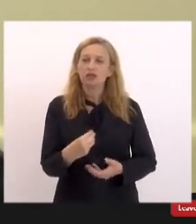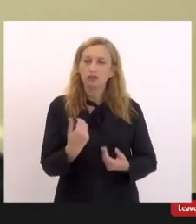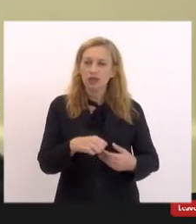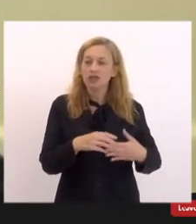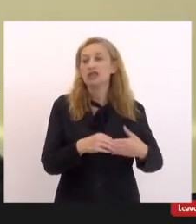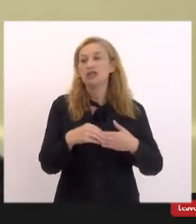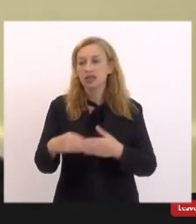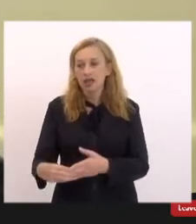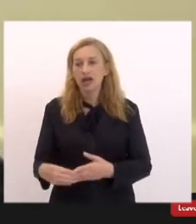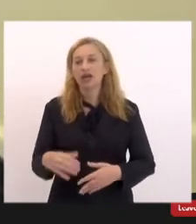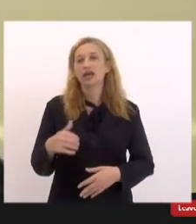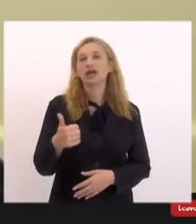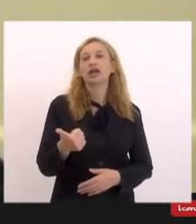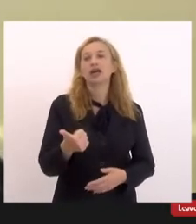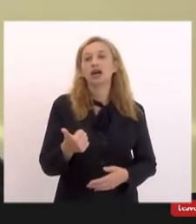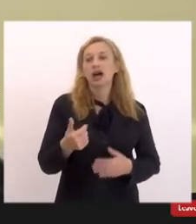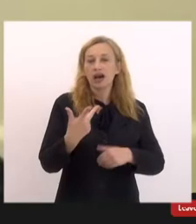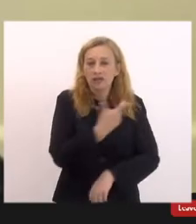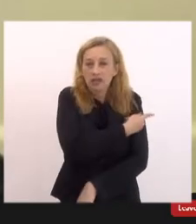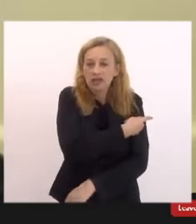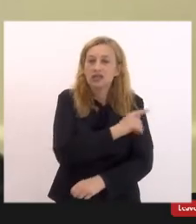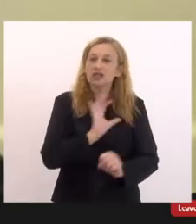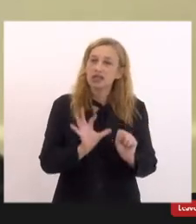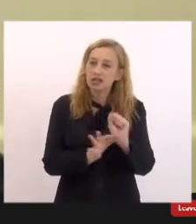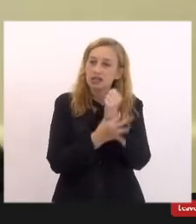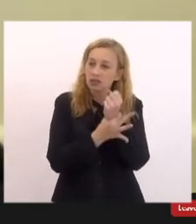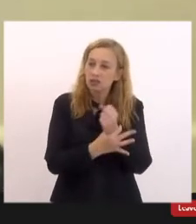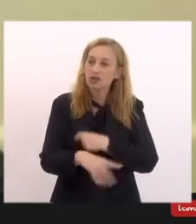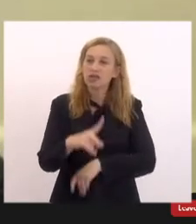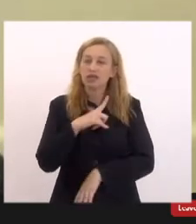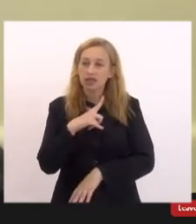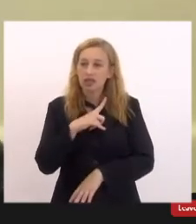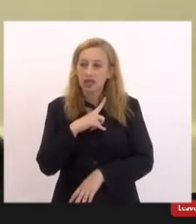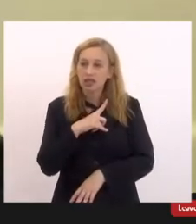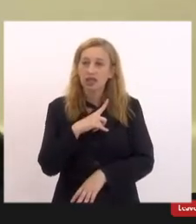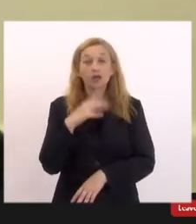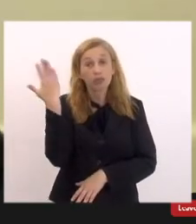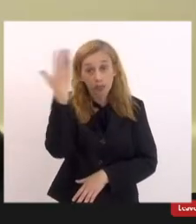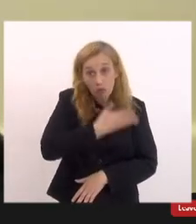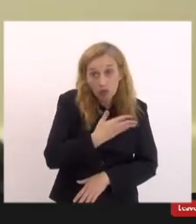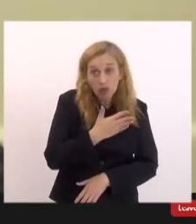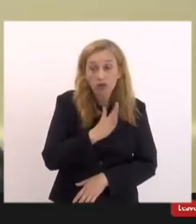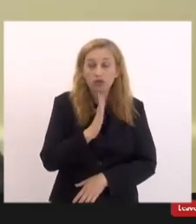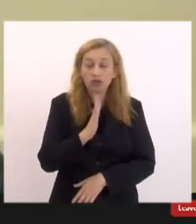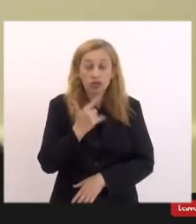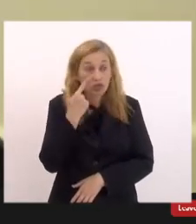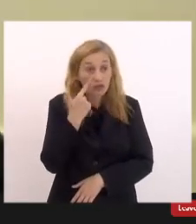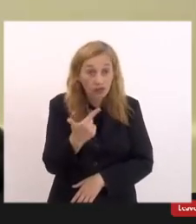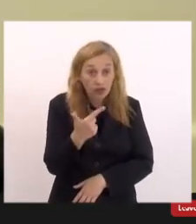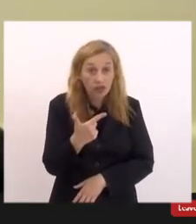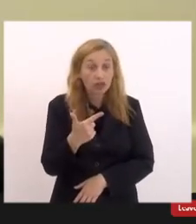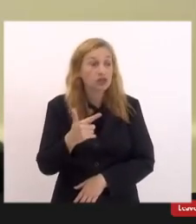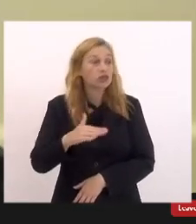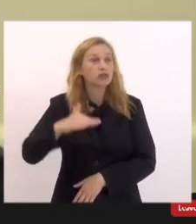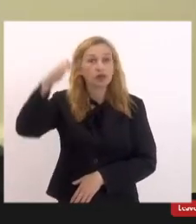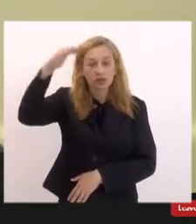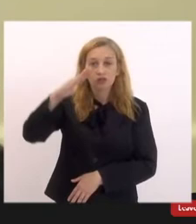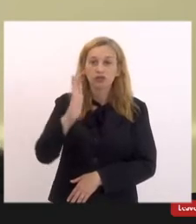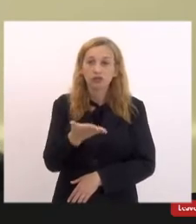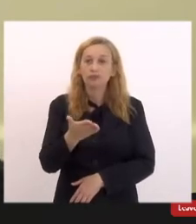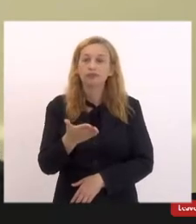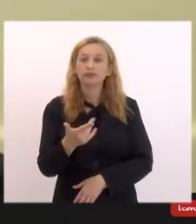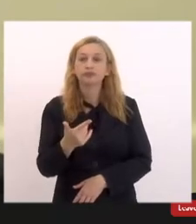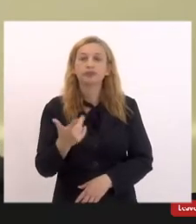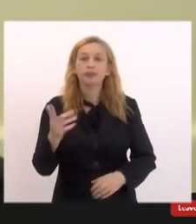vacinarem, porque a vacina está disponível, a vacina é segura, e ela provou, né, a gente está vendo com os adultos, ela provou que